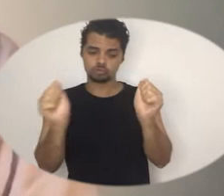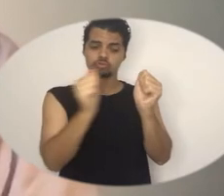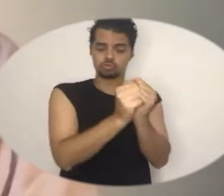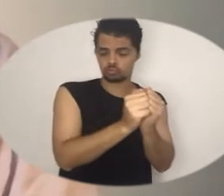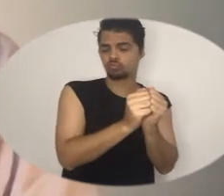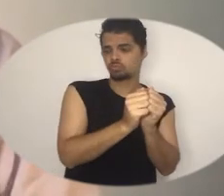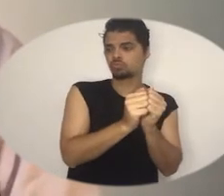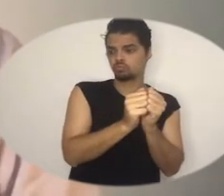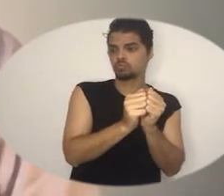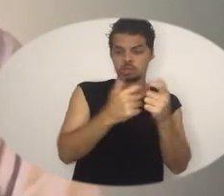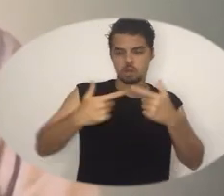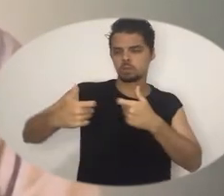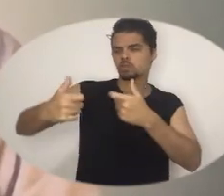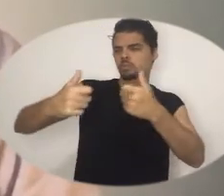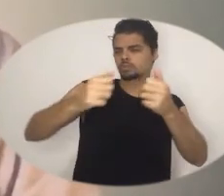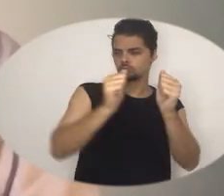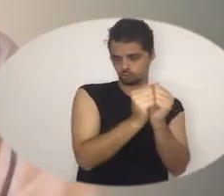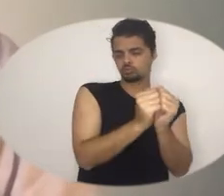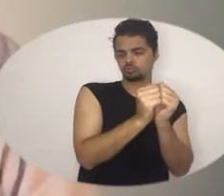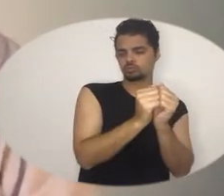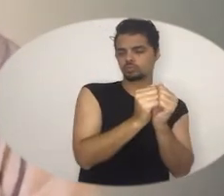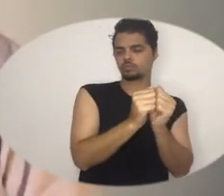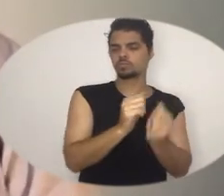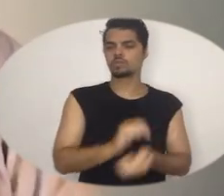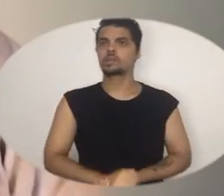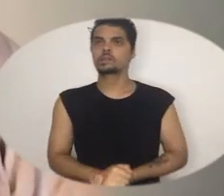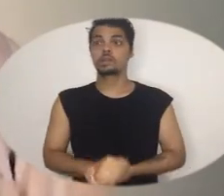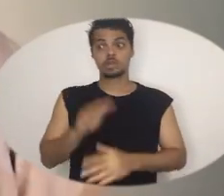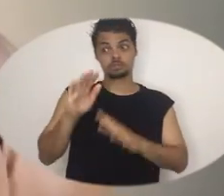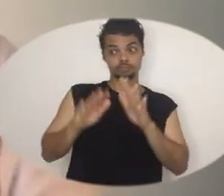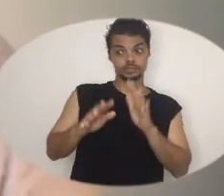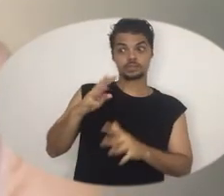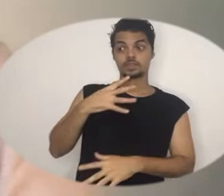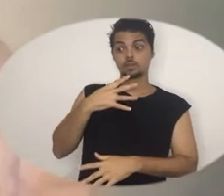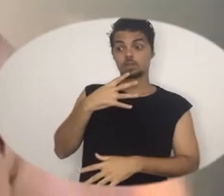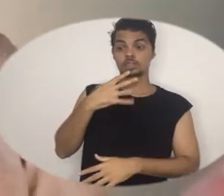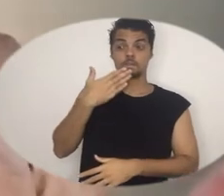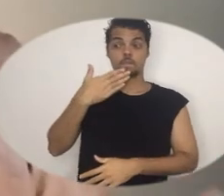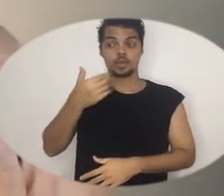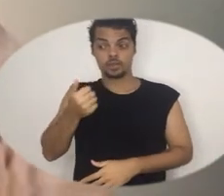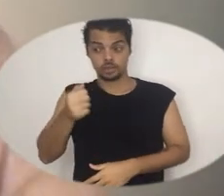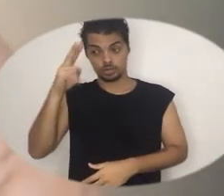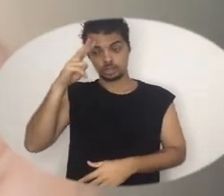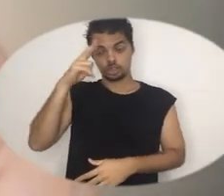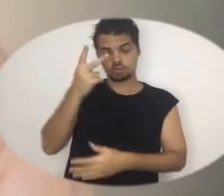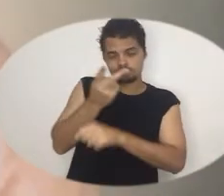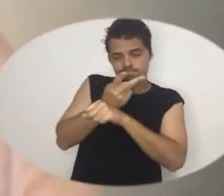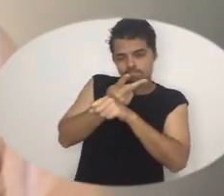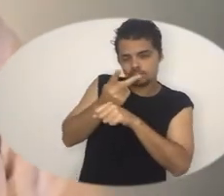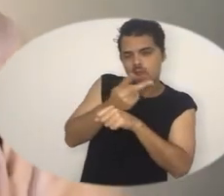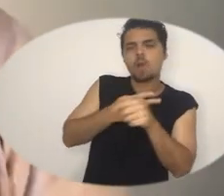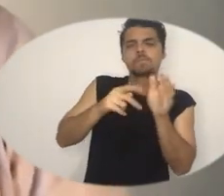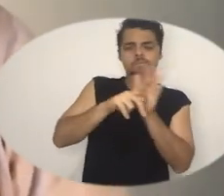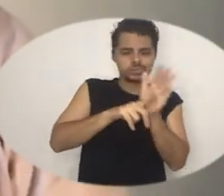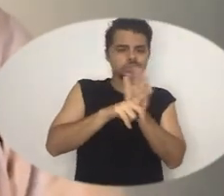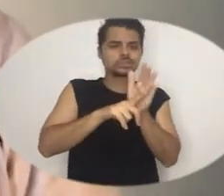evidentemente a conhecer uma história muito mais complexa do que aquela fábula de príncipe e princesa e